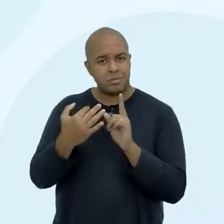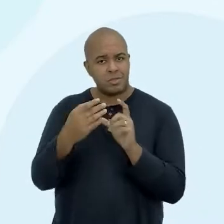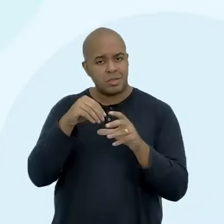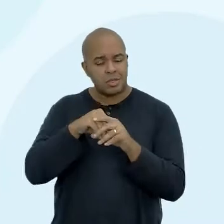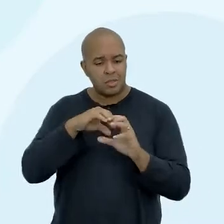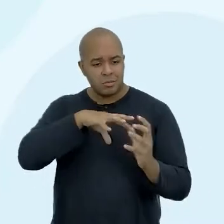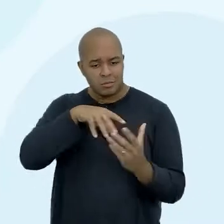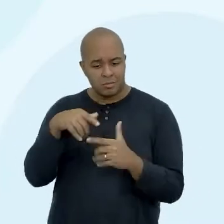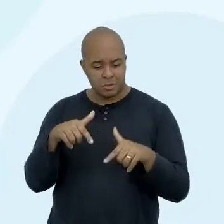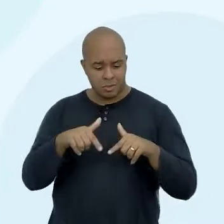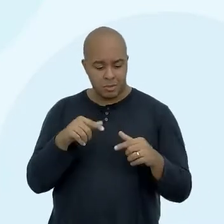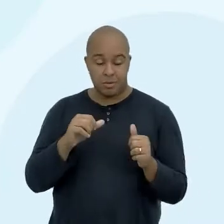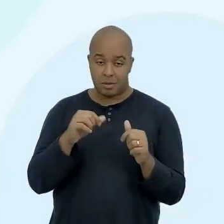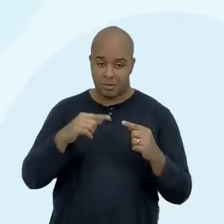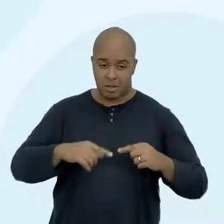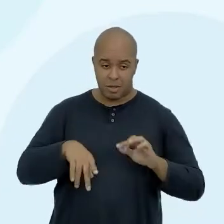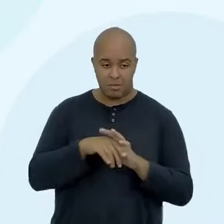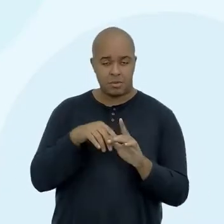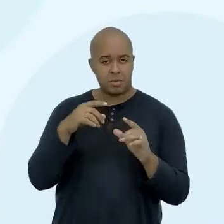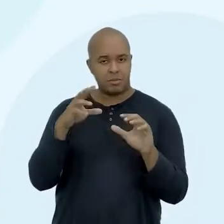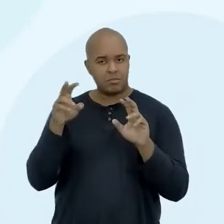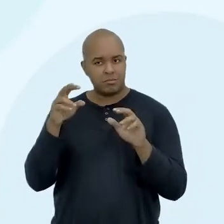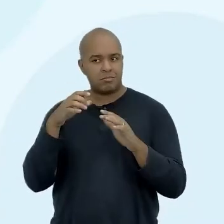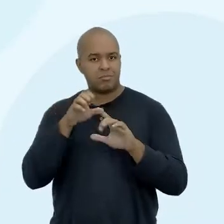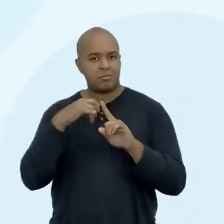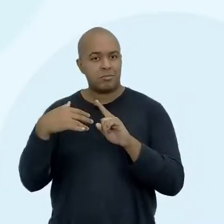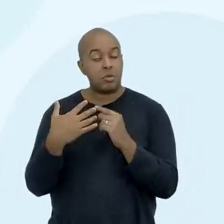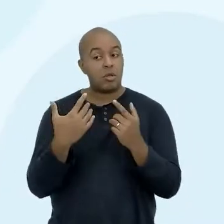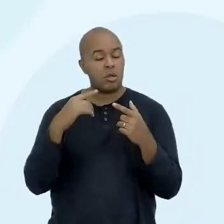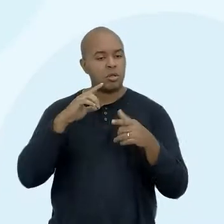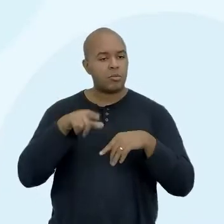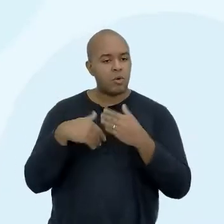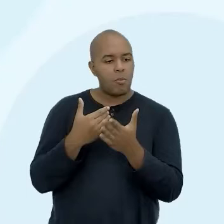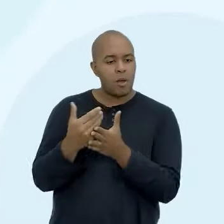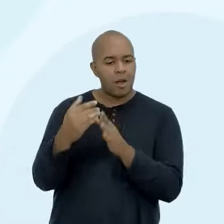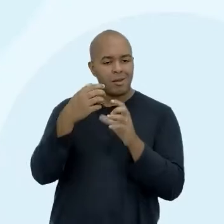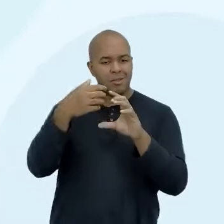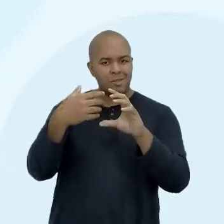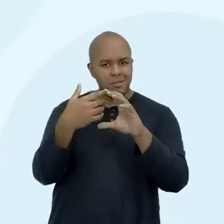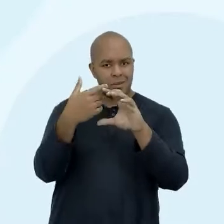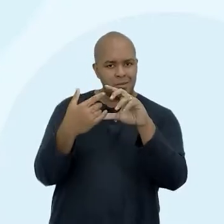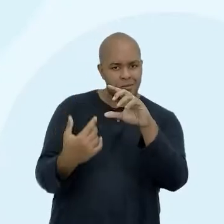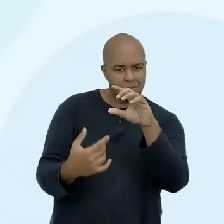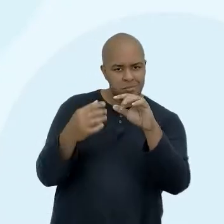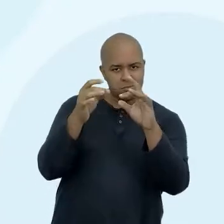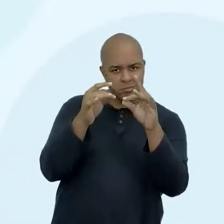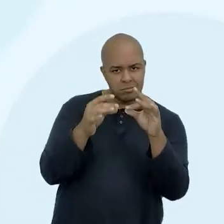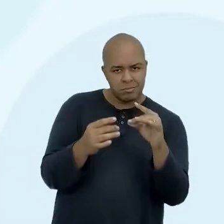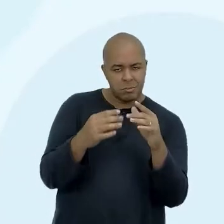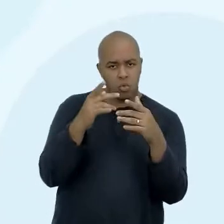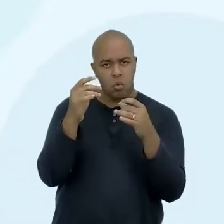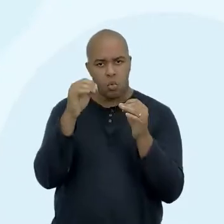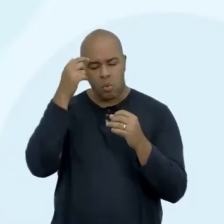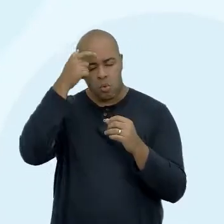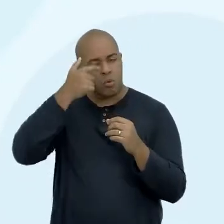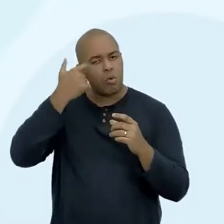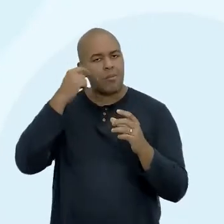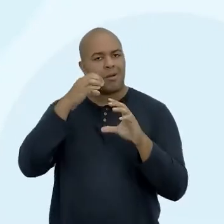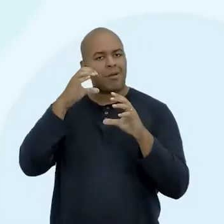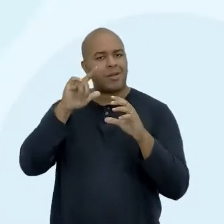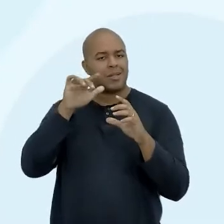do trabalho por meio de teorias sociológicas, a partir de categorias e conceitos como classes